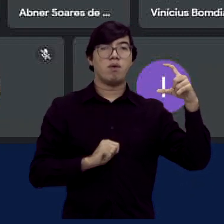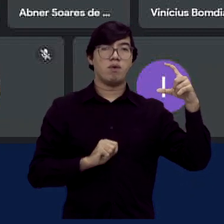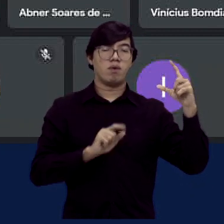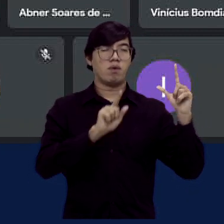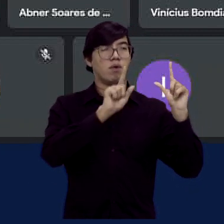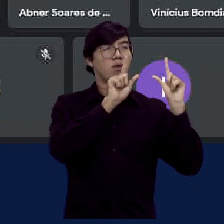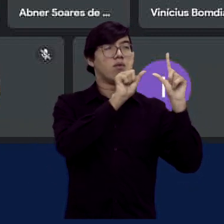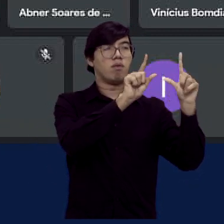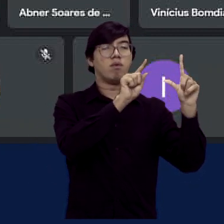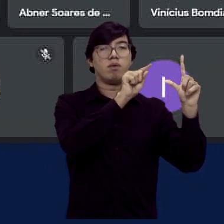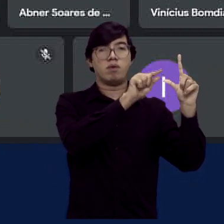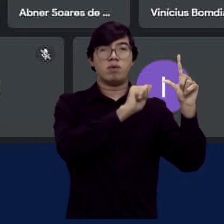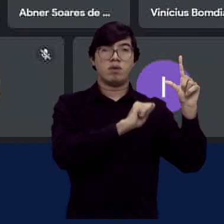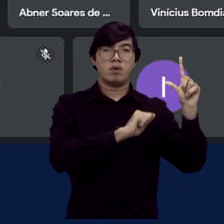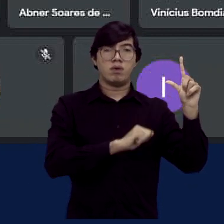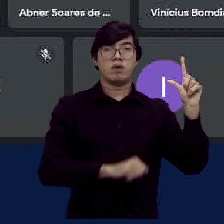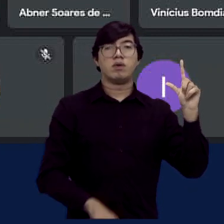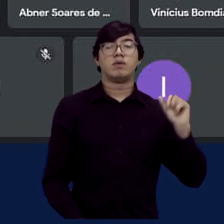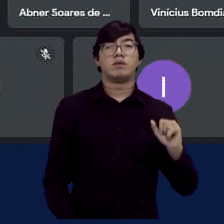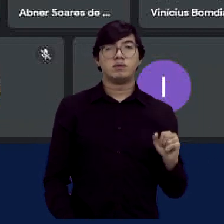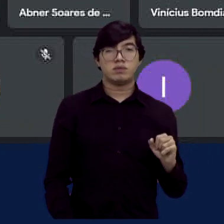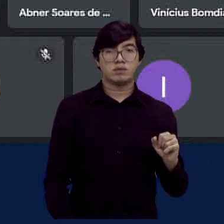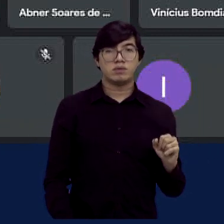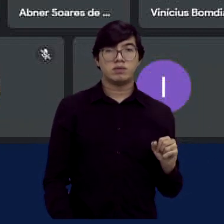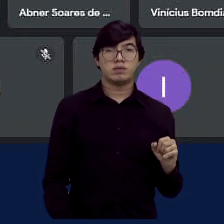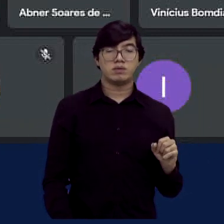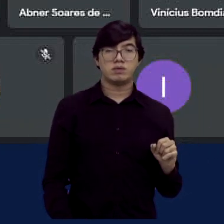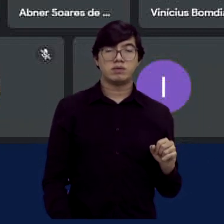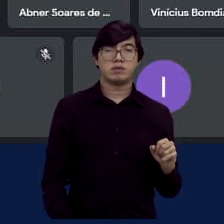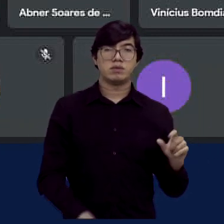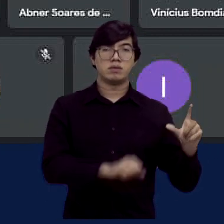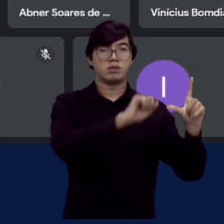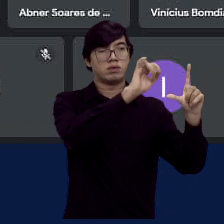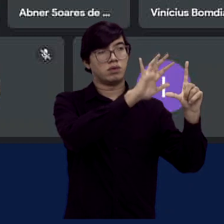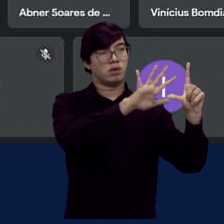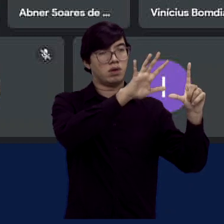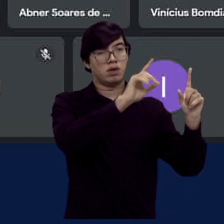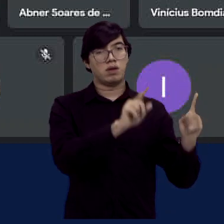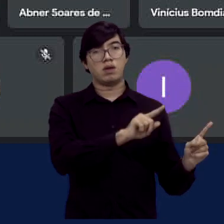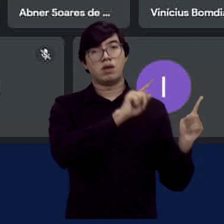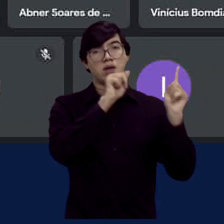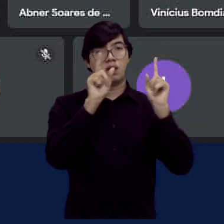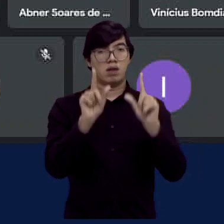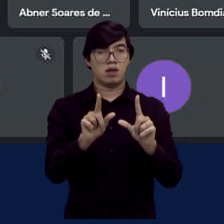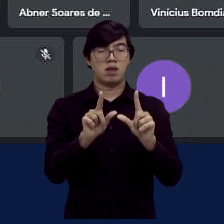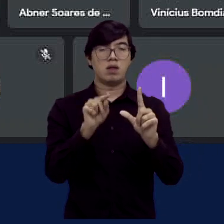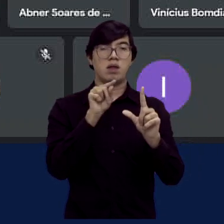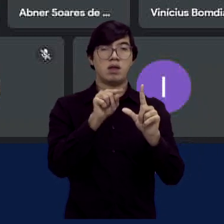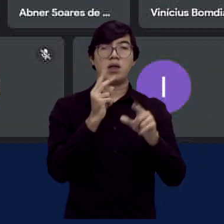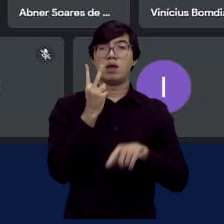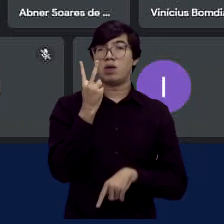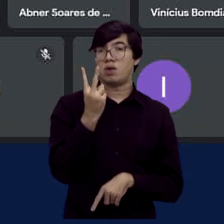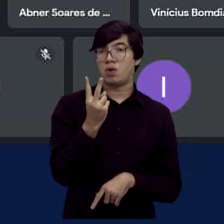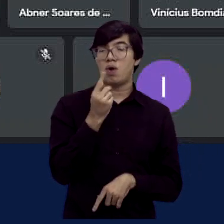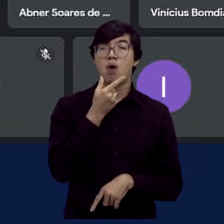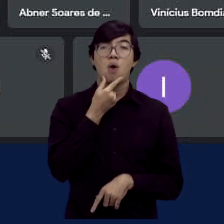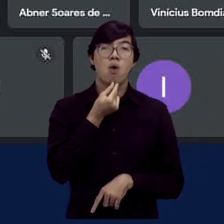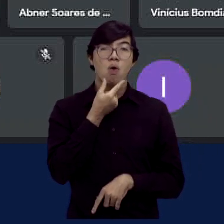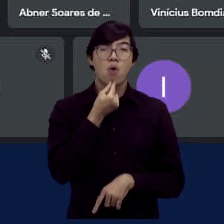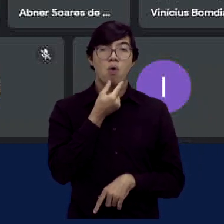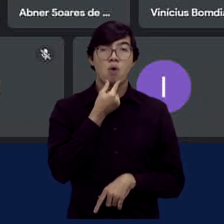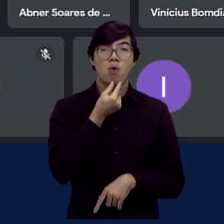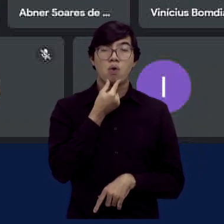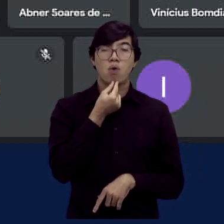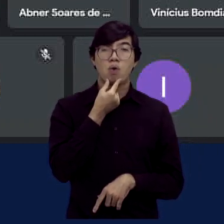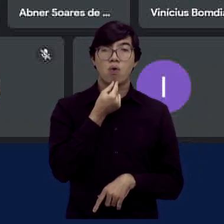no início. E aí, o que é que você tem? Você tem uma imagem de 2 pessoas, aparentemente 2 homens, né? A sugestão é que sejam